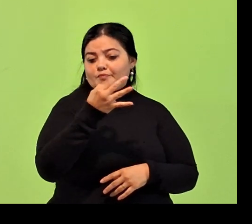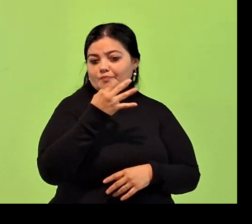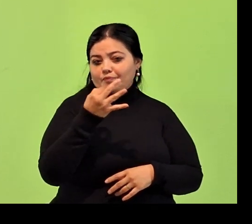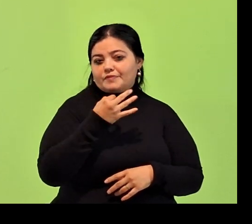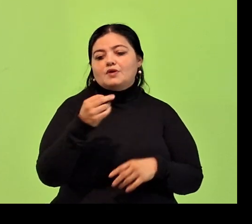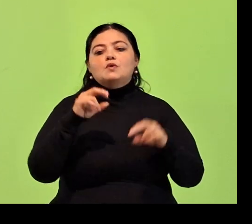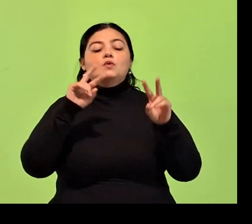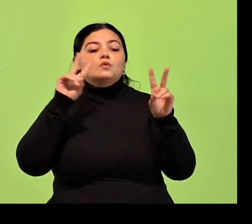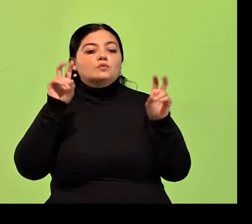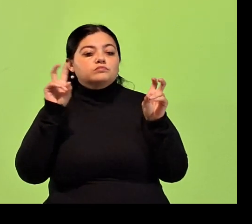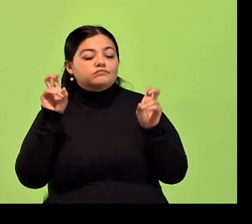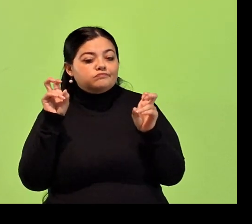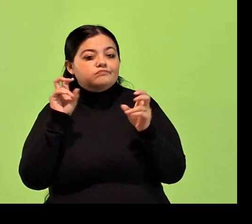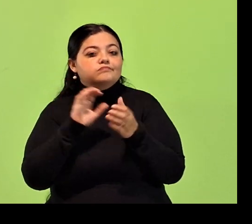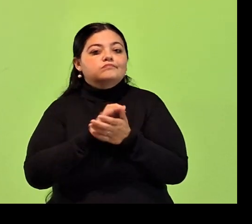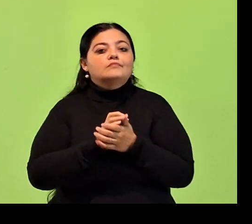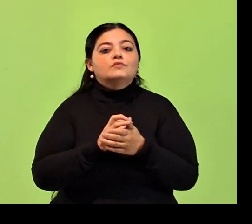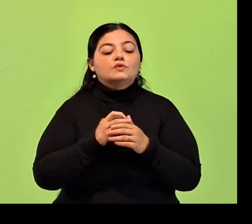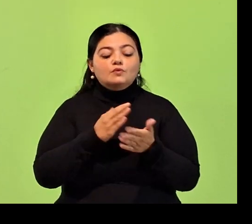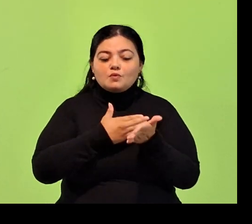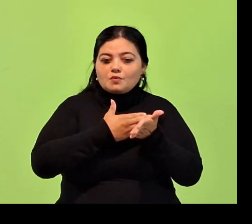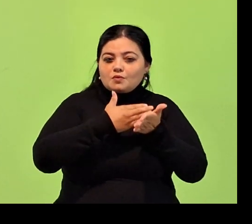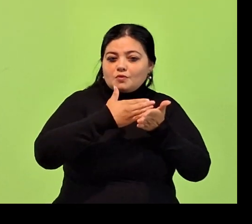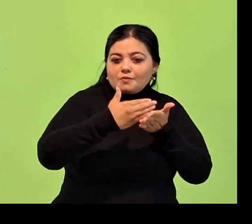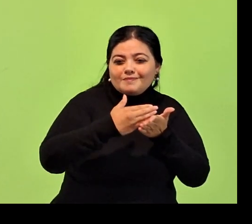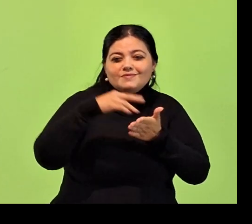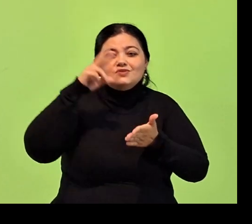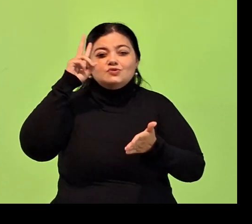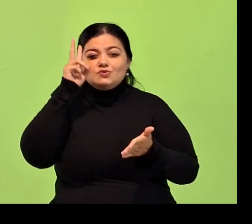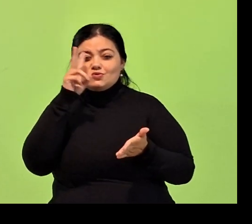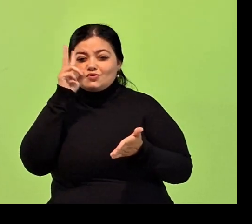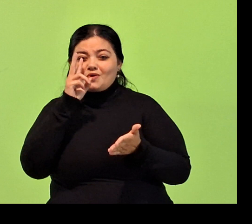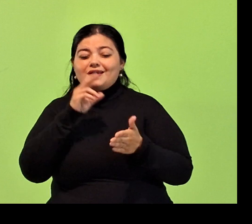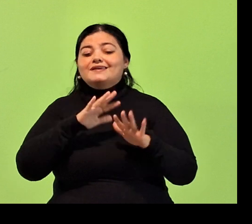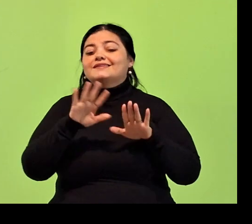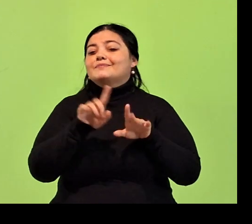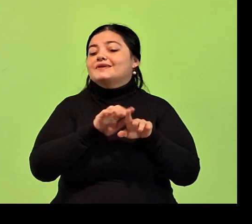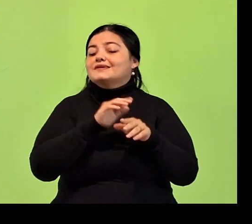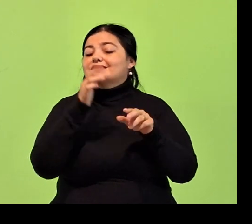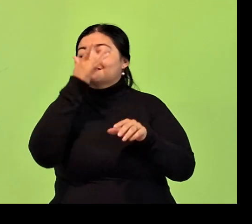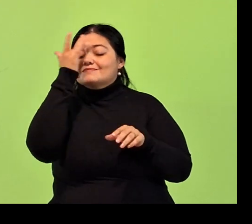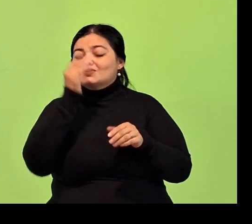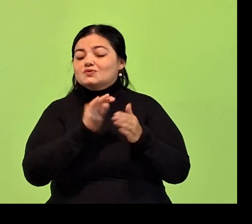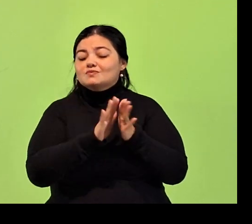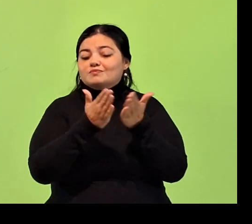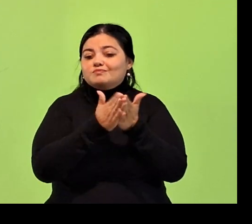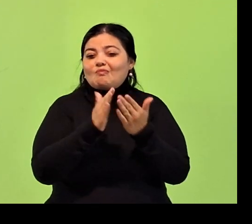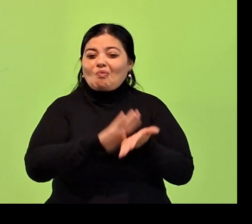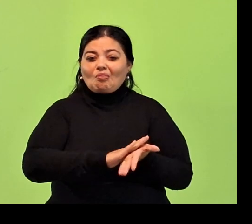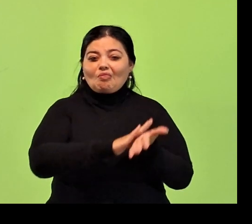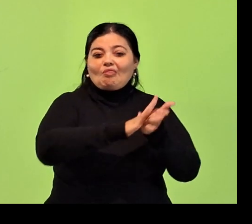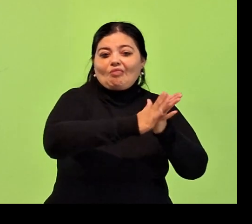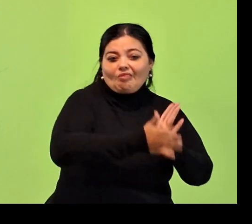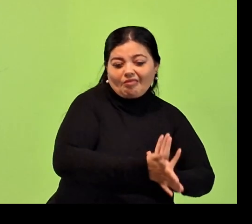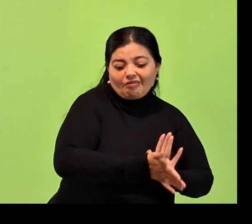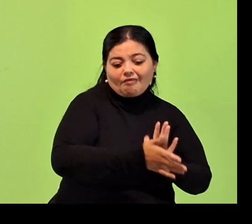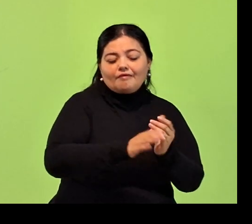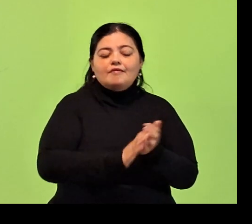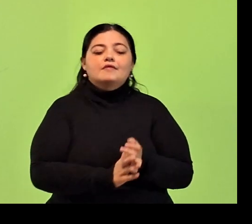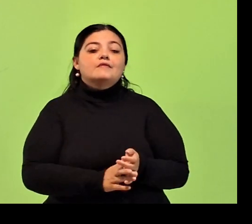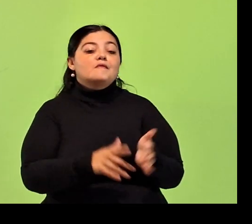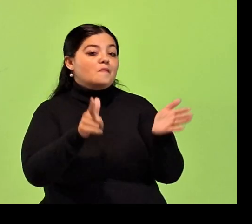contexto ocidental, ressaltando como esses historicamente violentam minorias sociais e comunidades historicamente oprimidas.